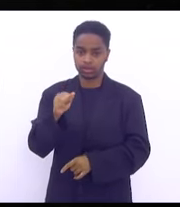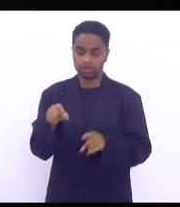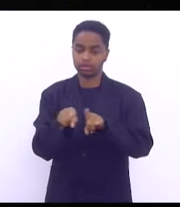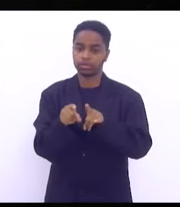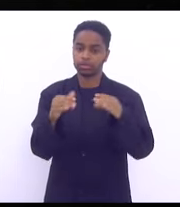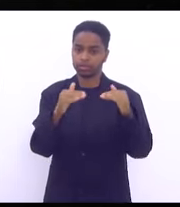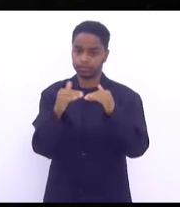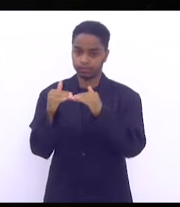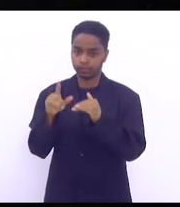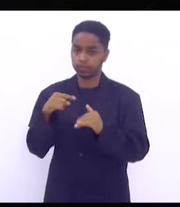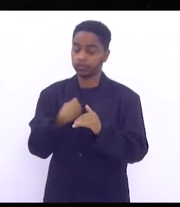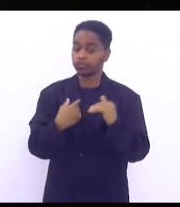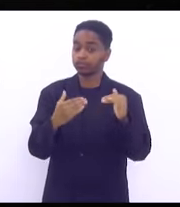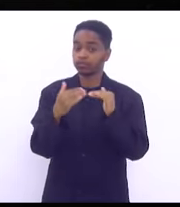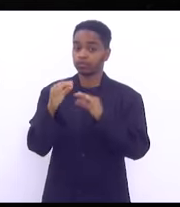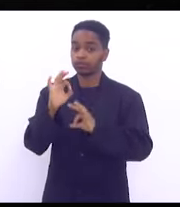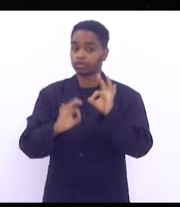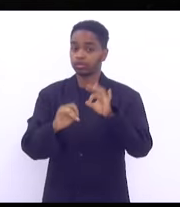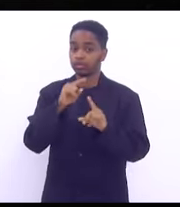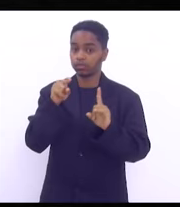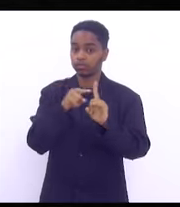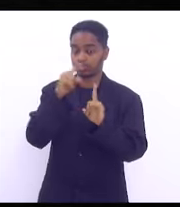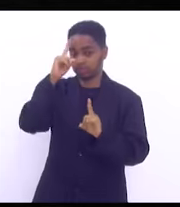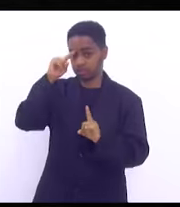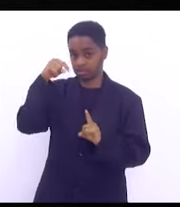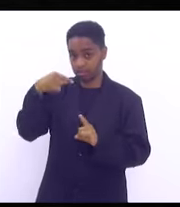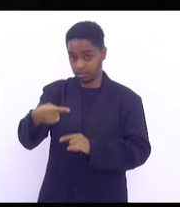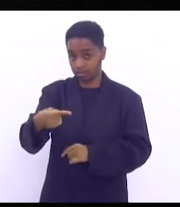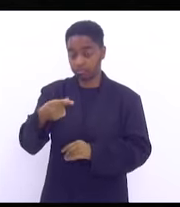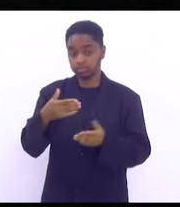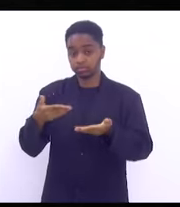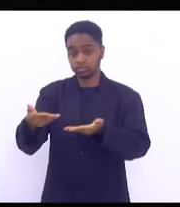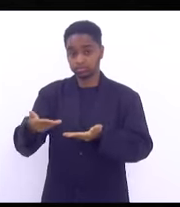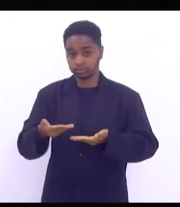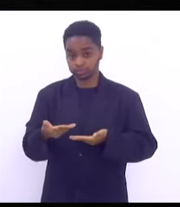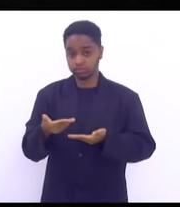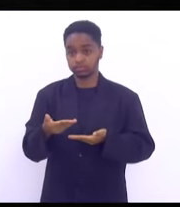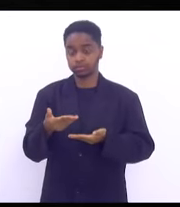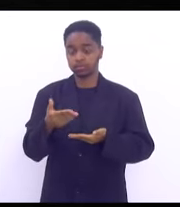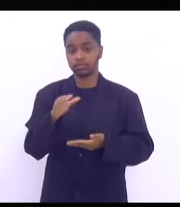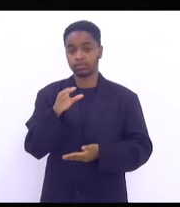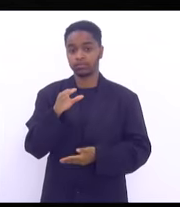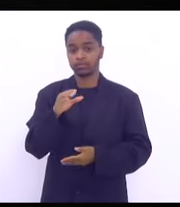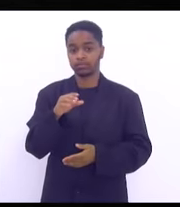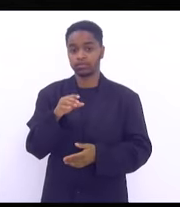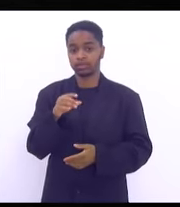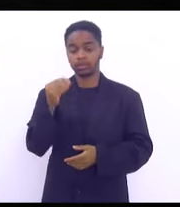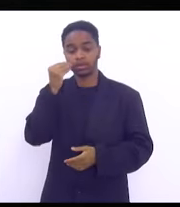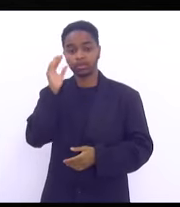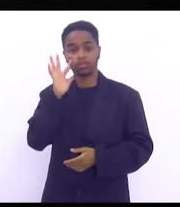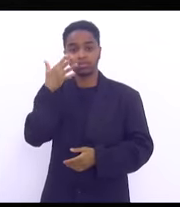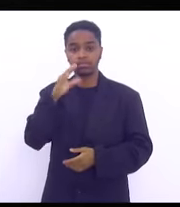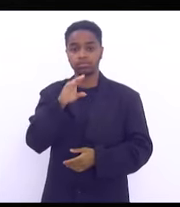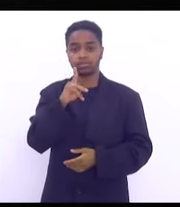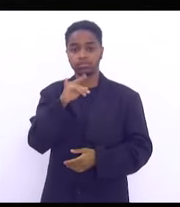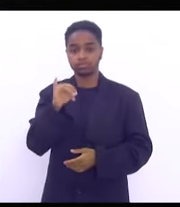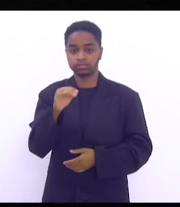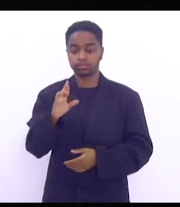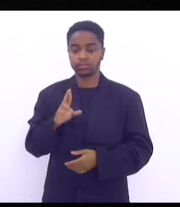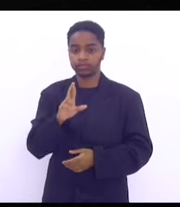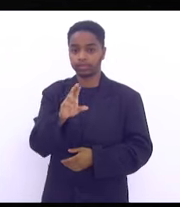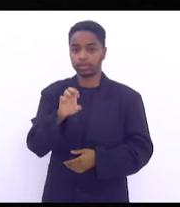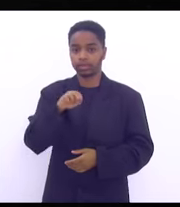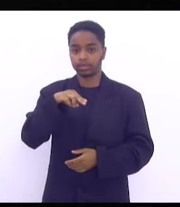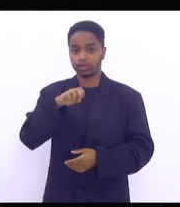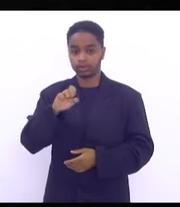de traçar como meta para a semana que vem, convocar pela CPI os representantes da Enel, para